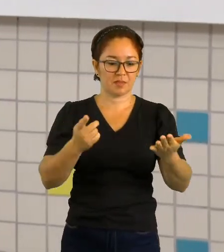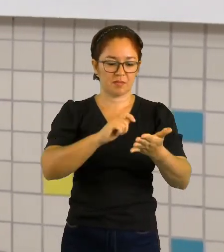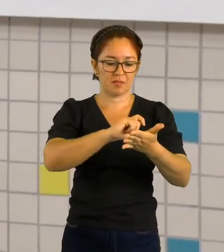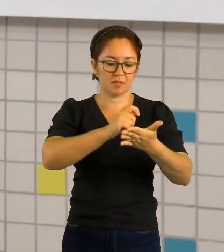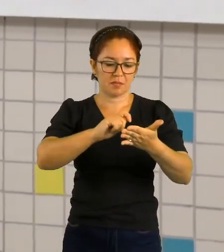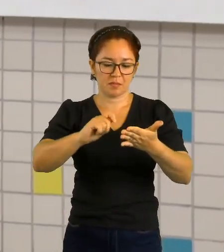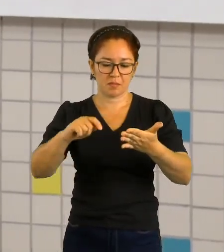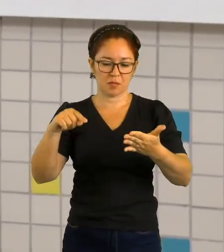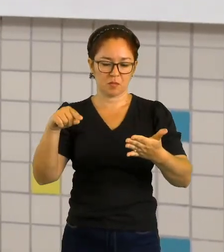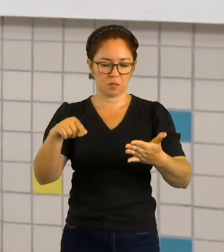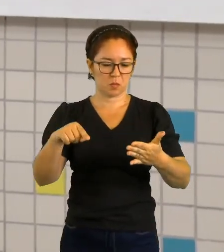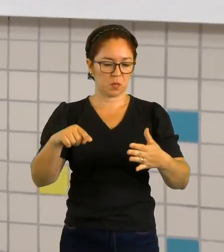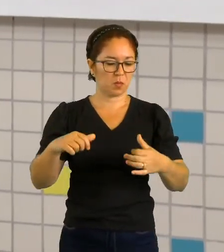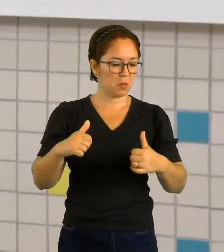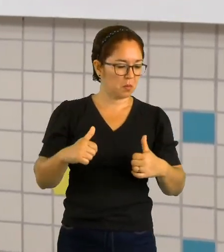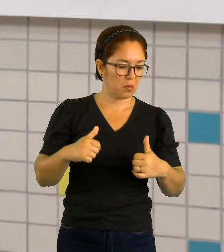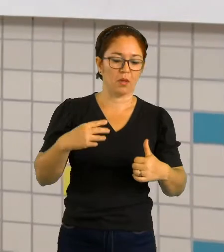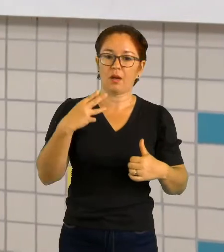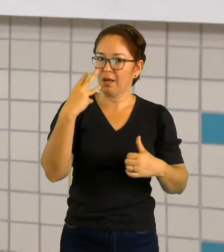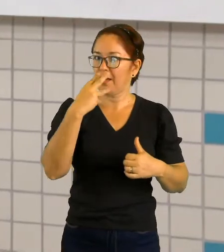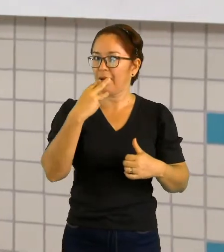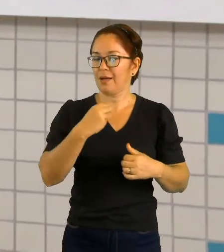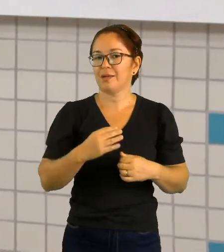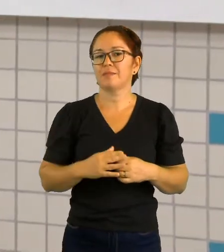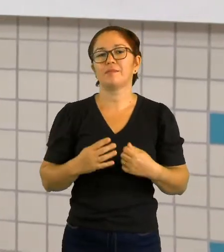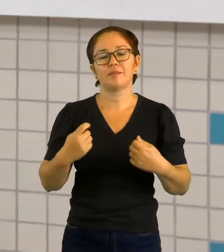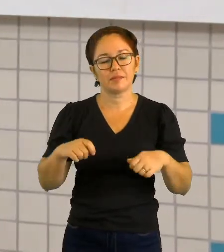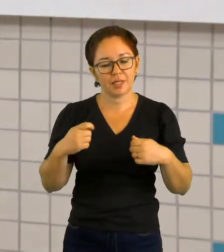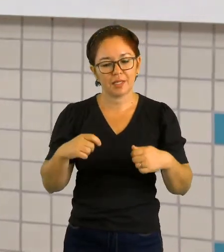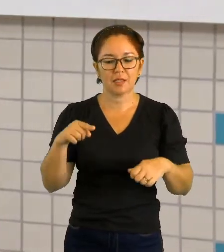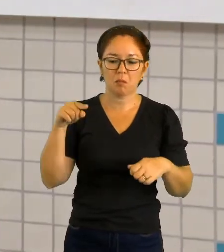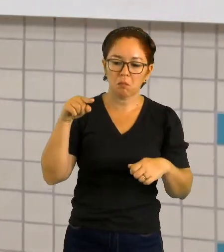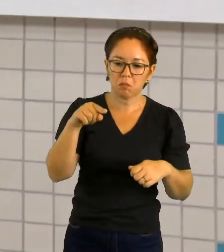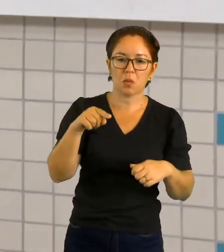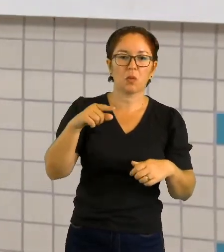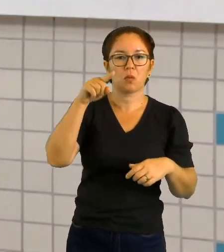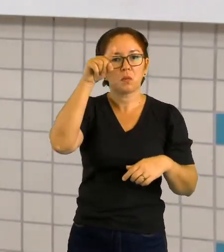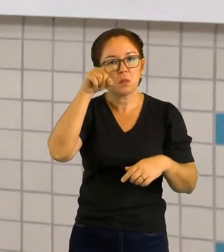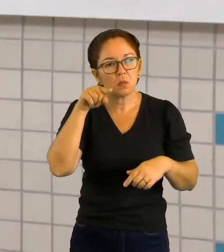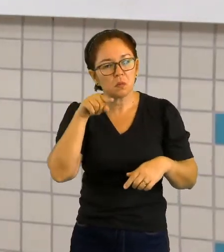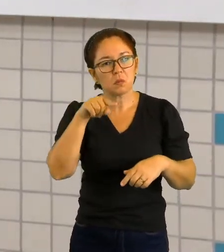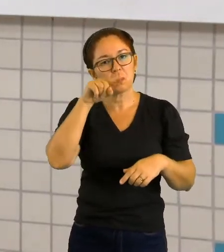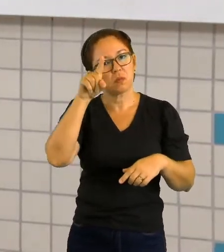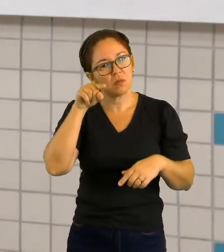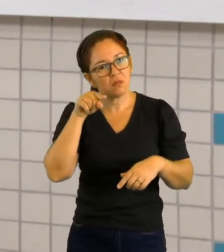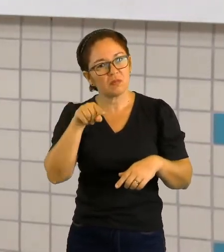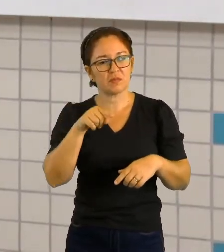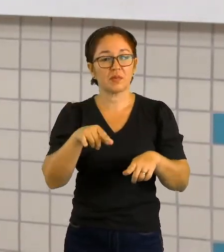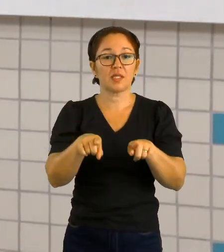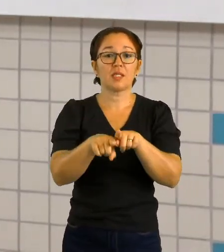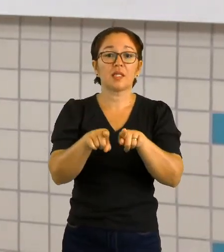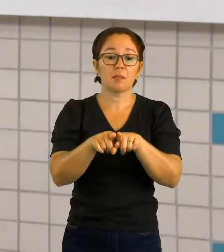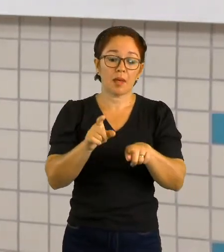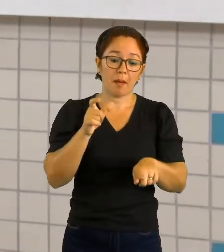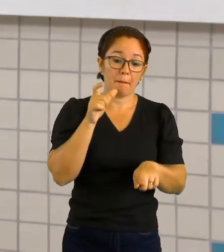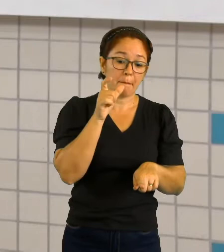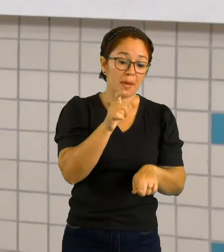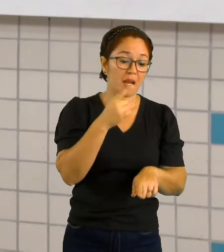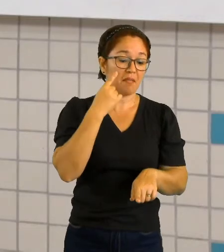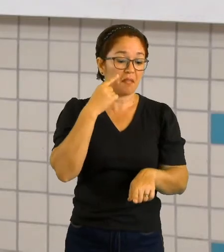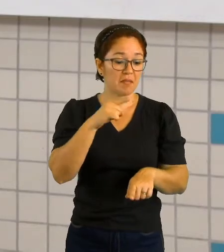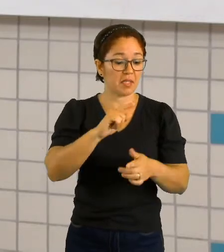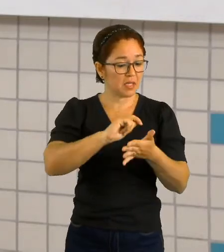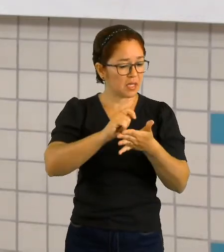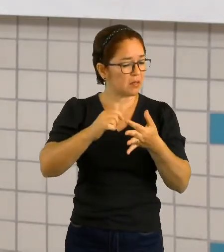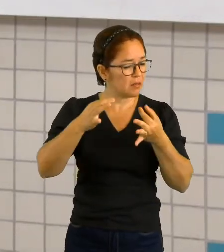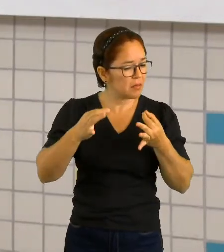atenção aos sinais de pontuação, eu tenho que prestar atenção na palavrinha que eu vou escrever. Vou escrever a